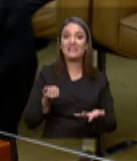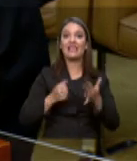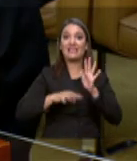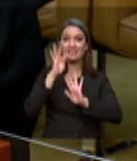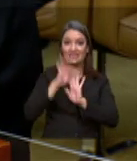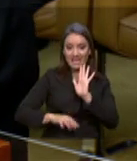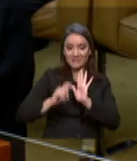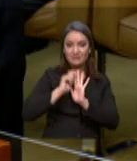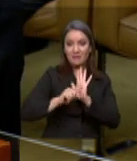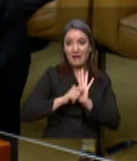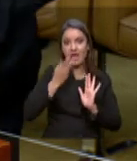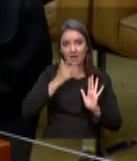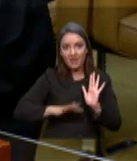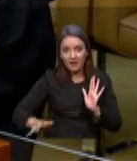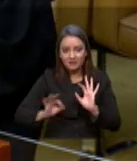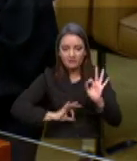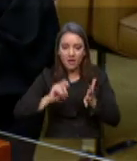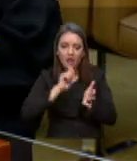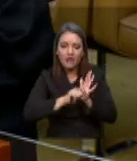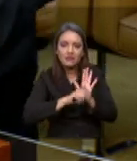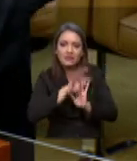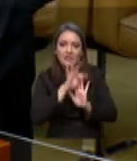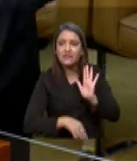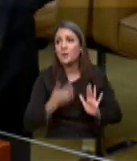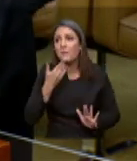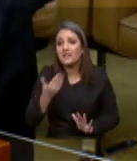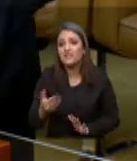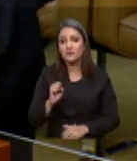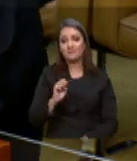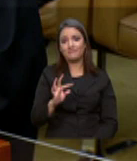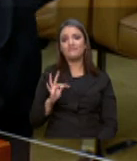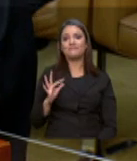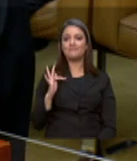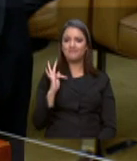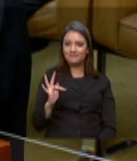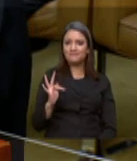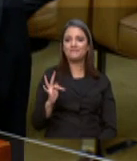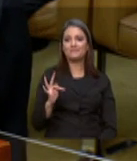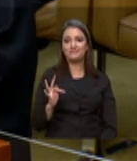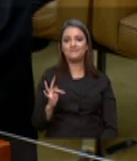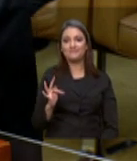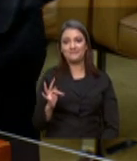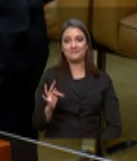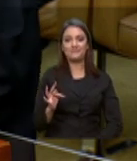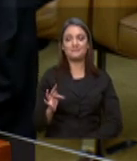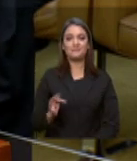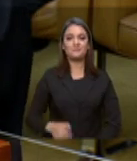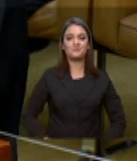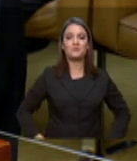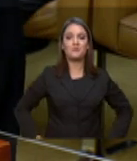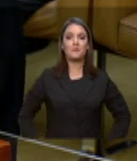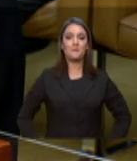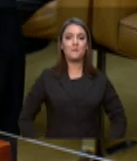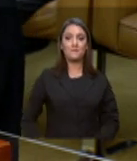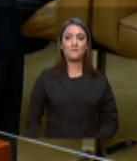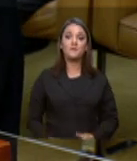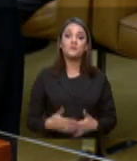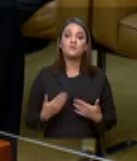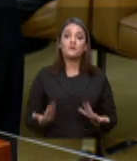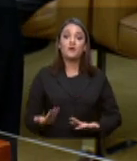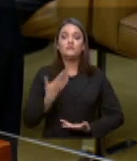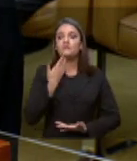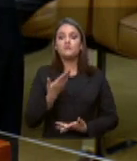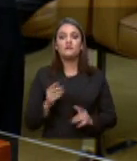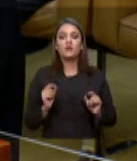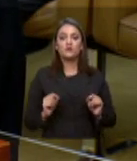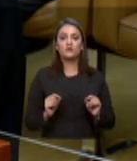mão por crianças. Achei isso muito bonito e pedi licença para poder trazer isso aqui. Portanto, o que se quer aqui é, no